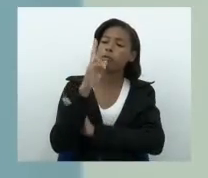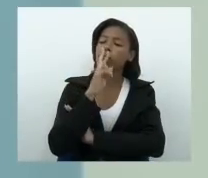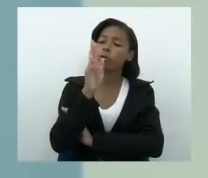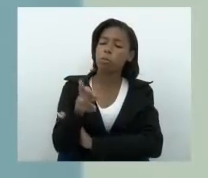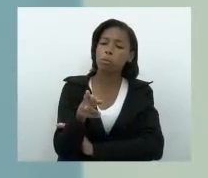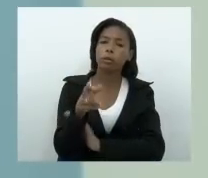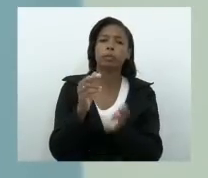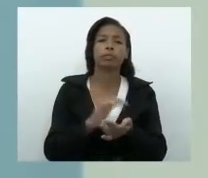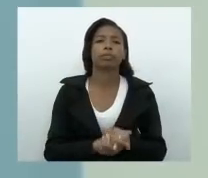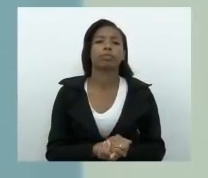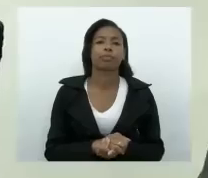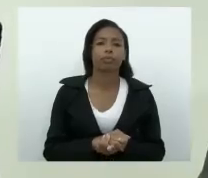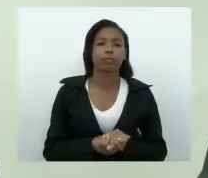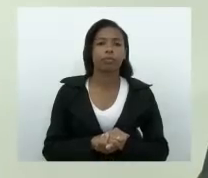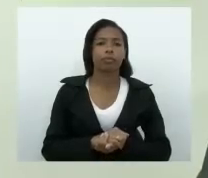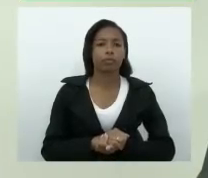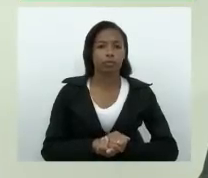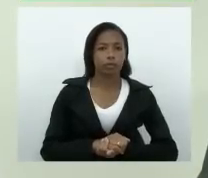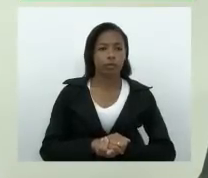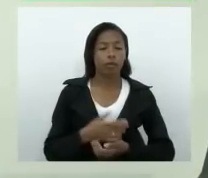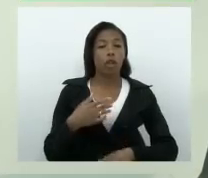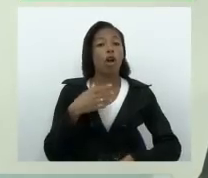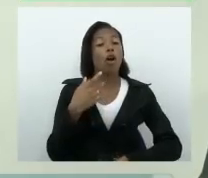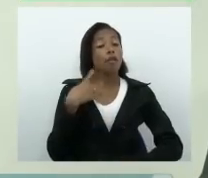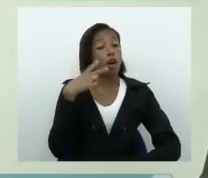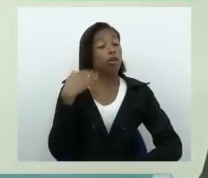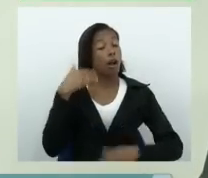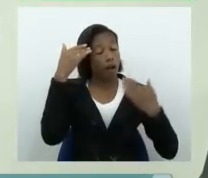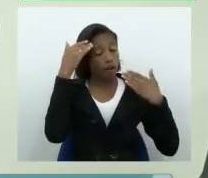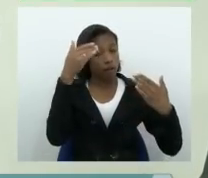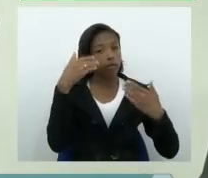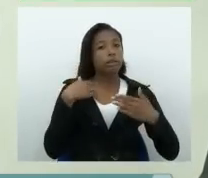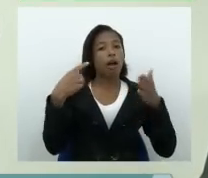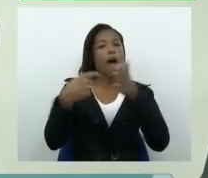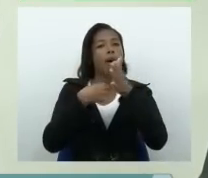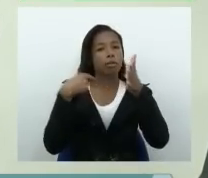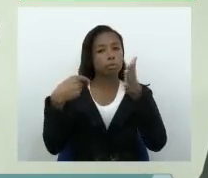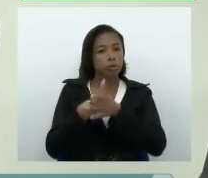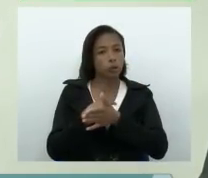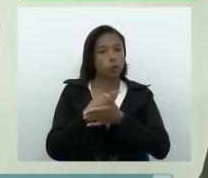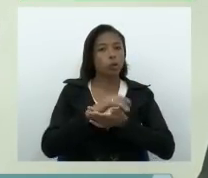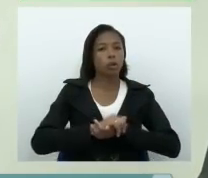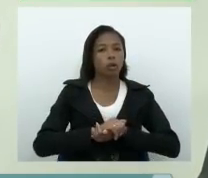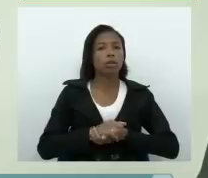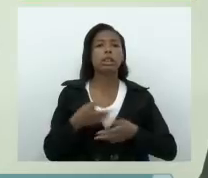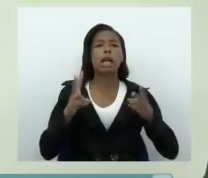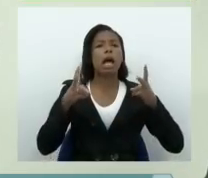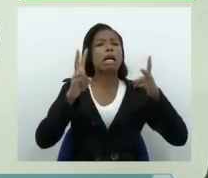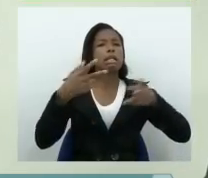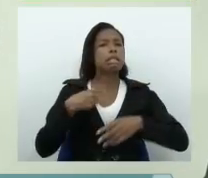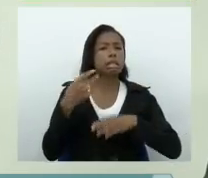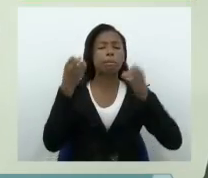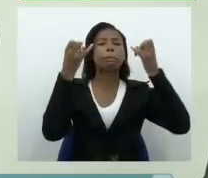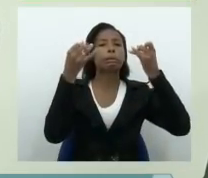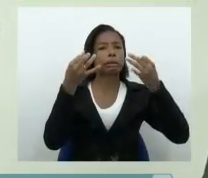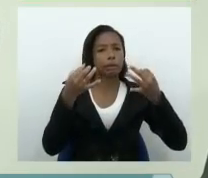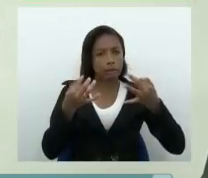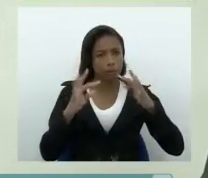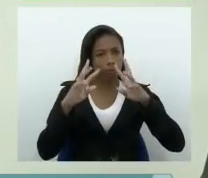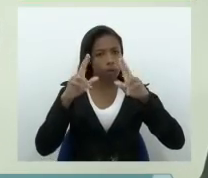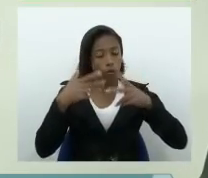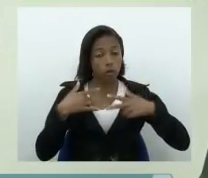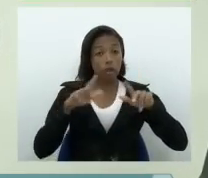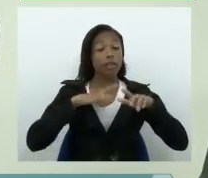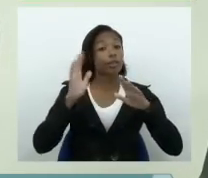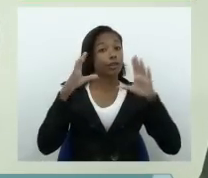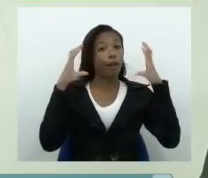resposta. Candidato Wagner Freitas, agradeço a pergunta. Como eu sempre falo nas nossas transmissões ao